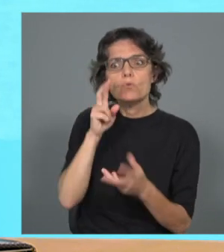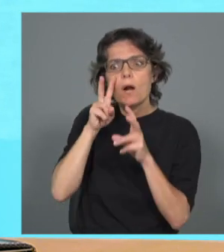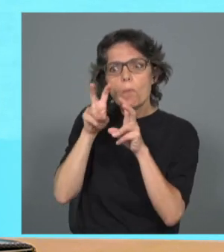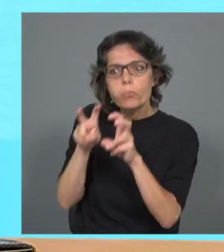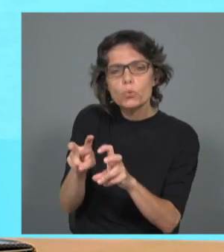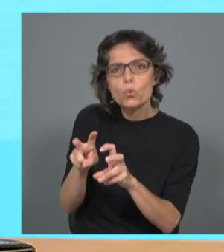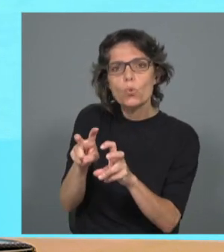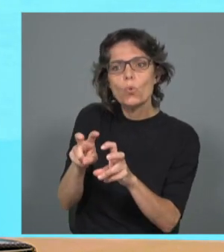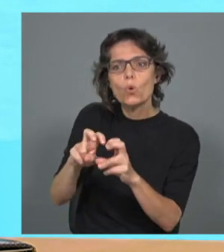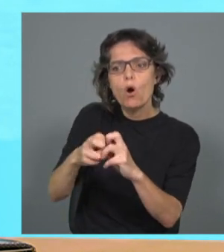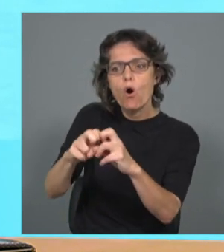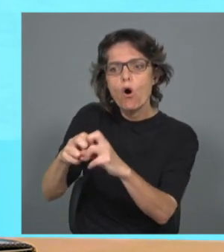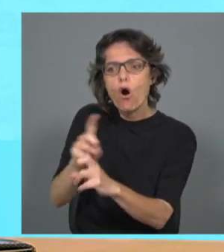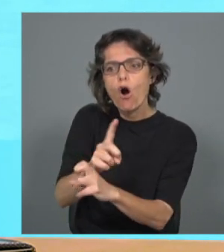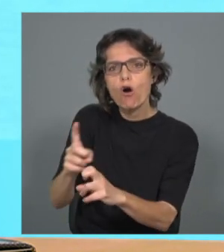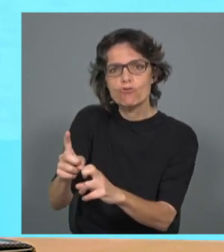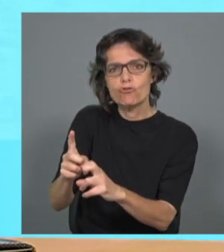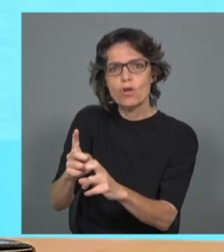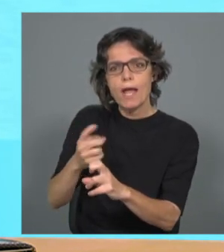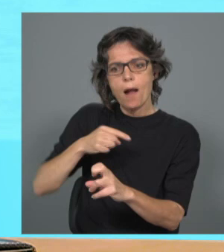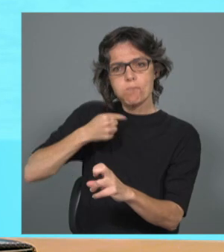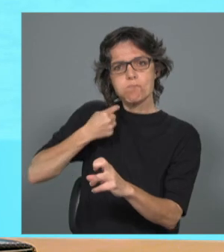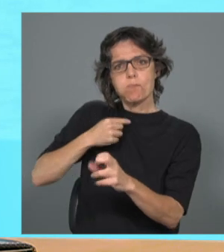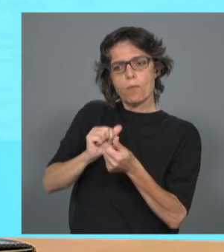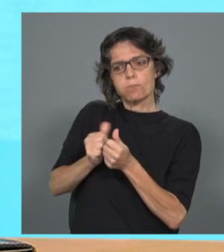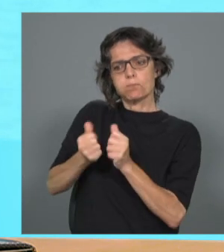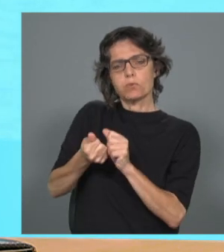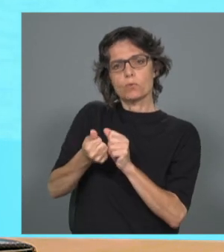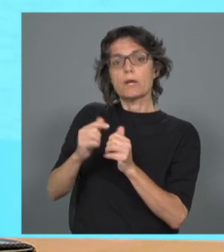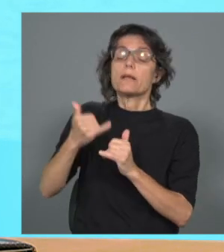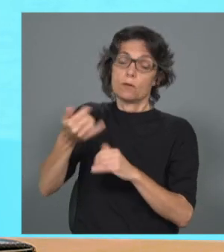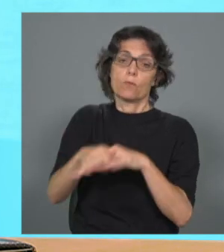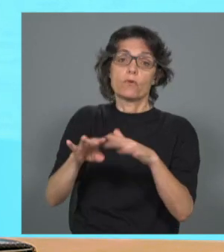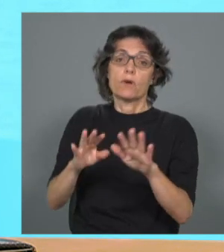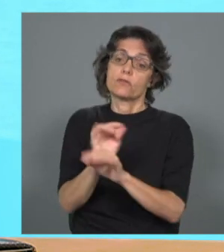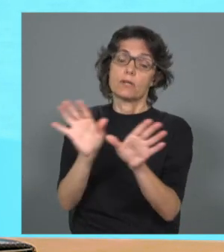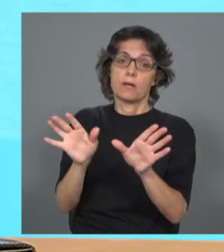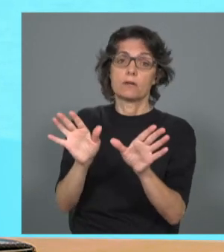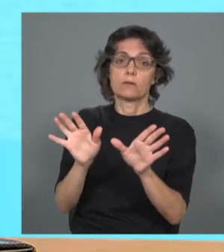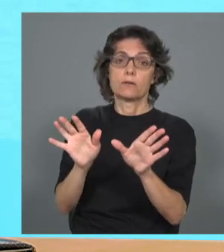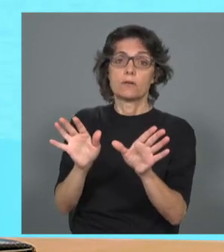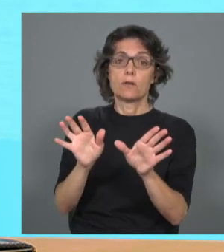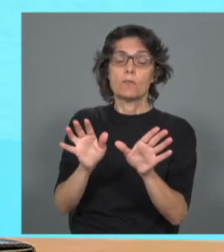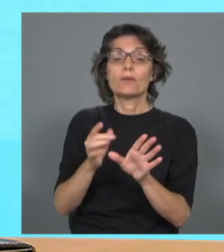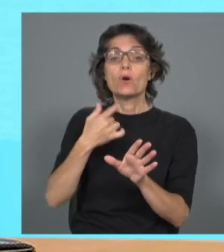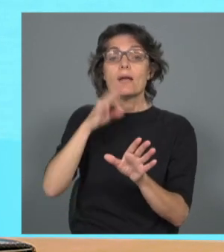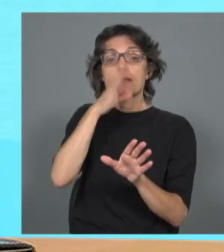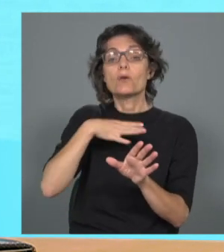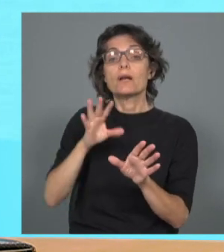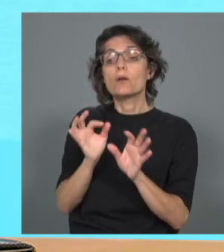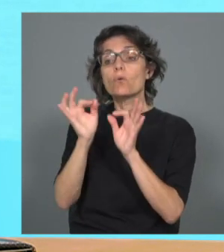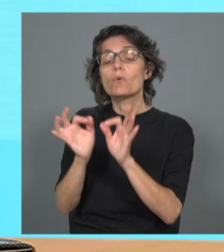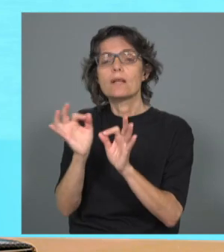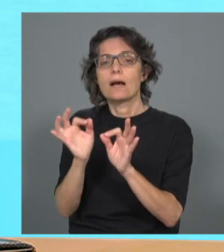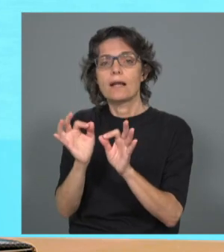forma de ser diferente e necessariamente depois de fazer, obviamente. Portanto, o cuidar é a nossa forma de ser no